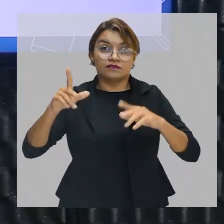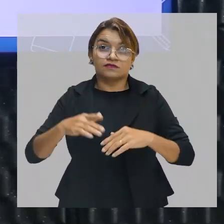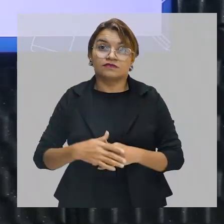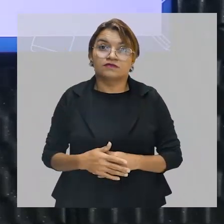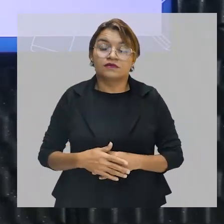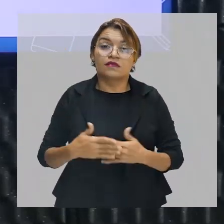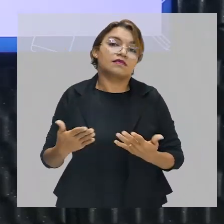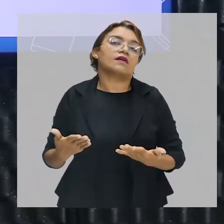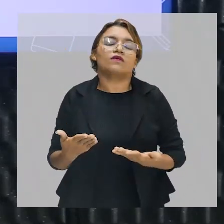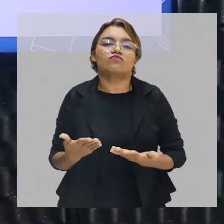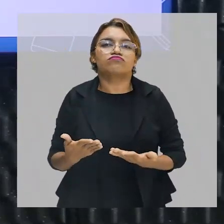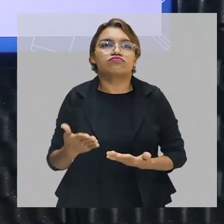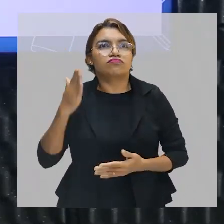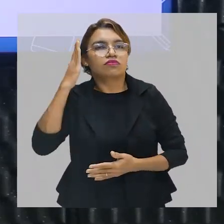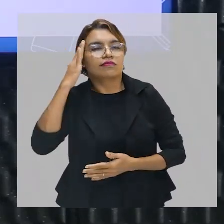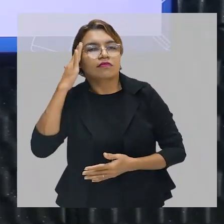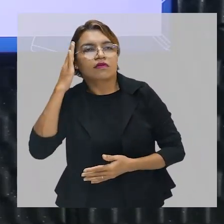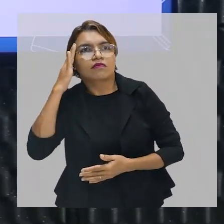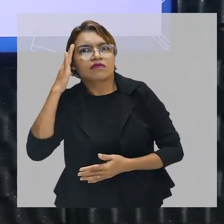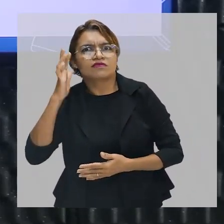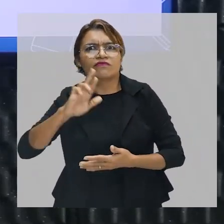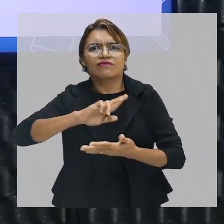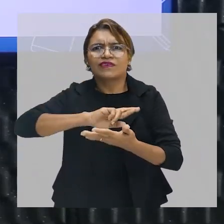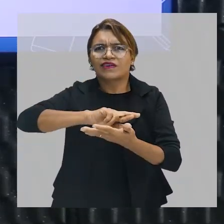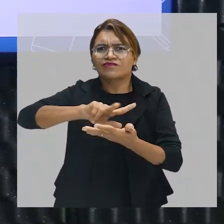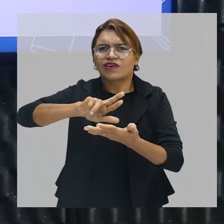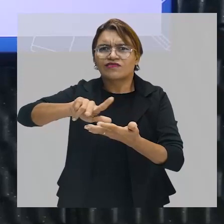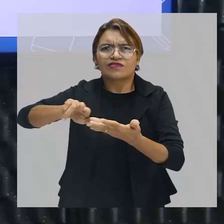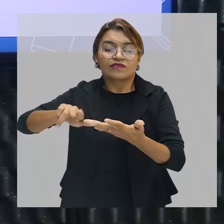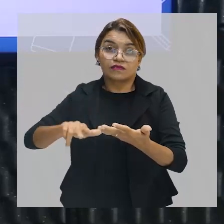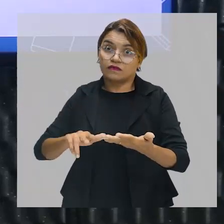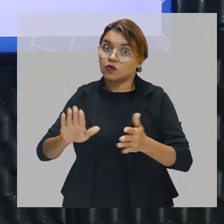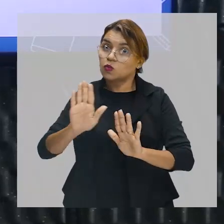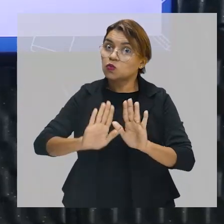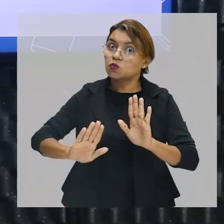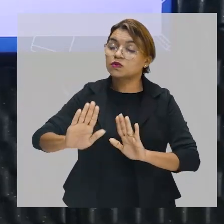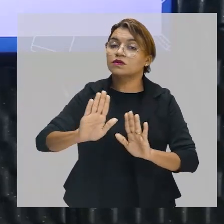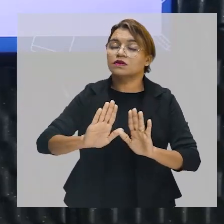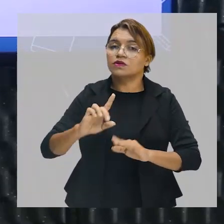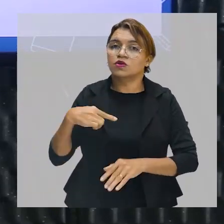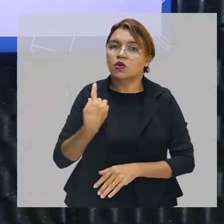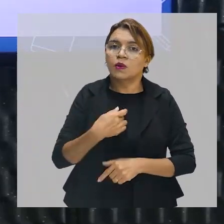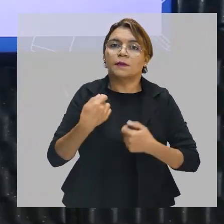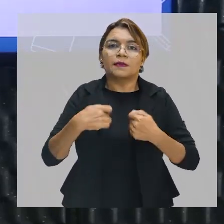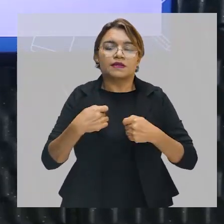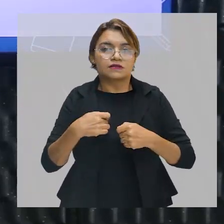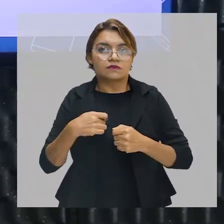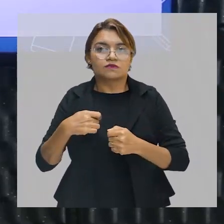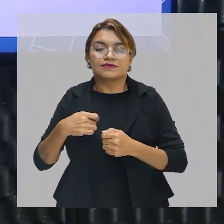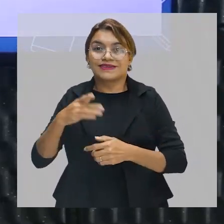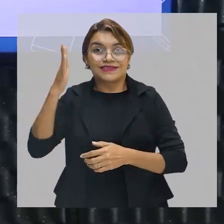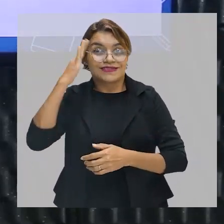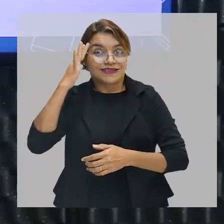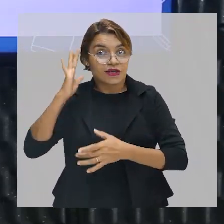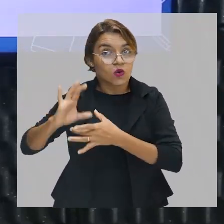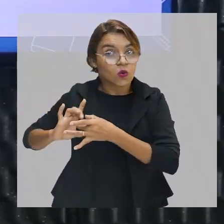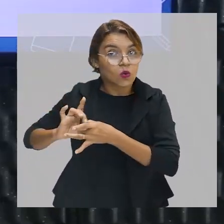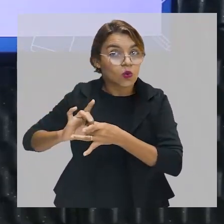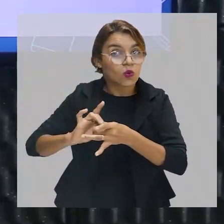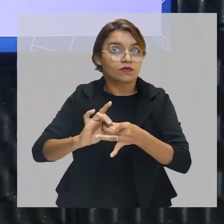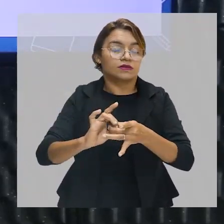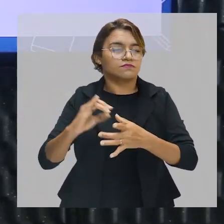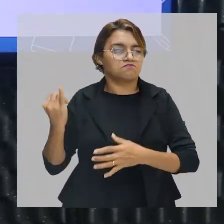para interpretações que são bem diversas. Então, muito cuidado que nós temos que levar o contexto em